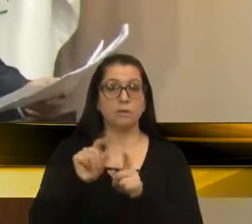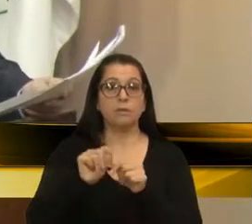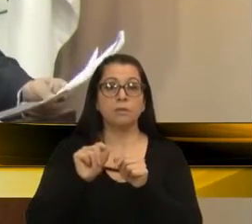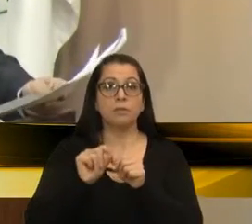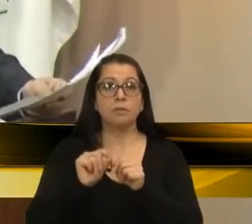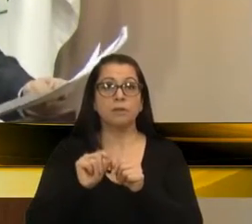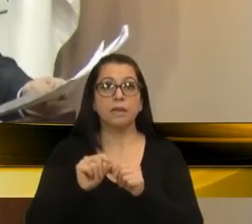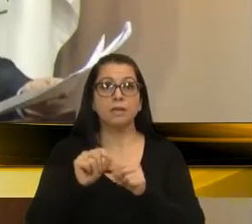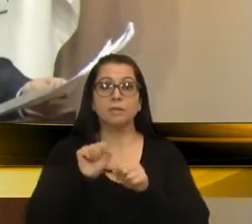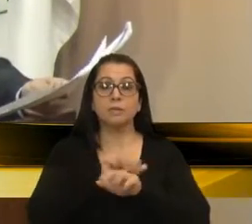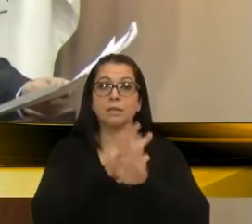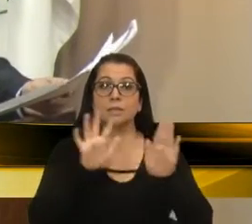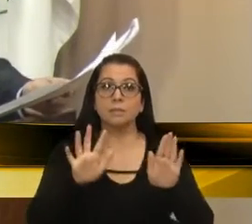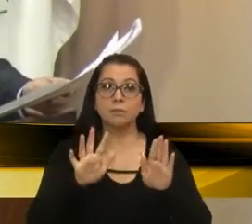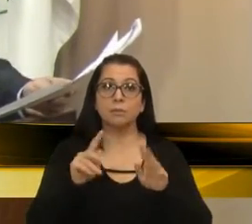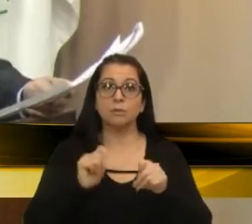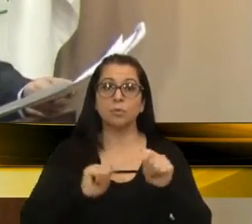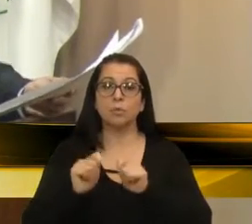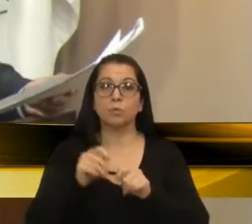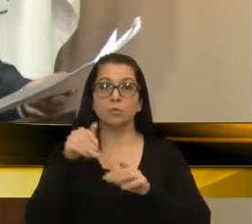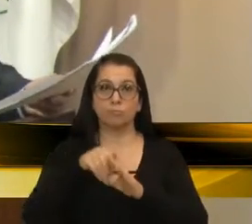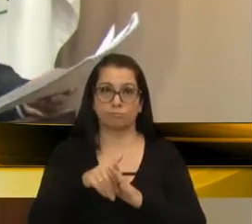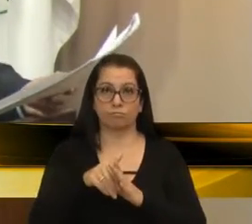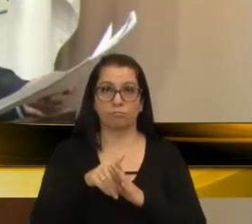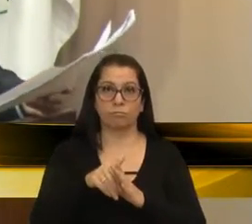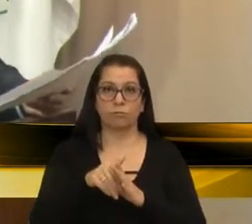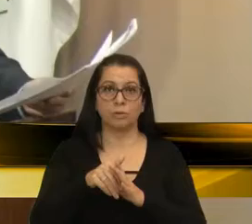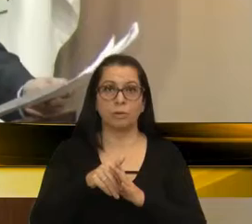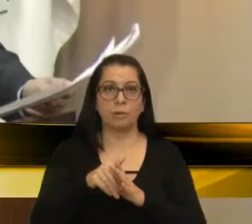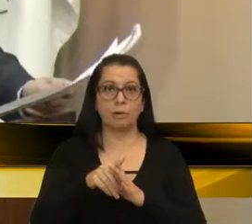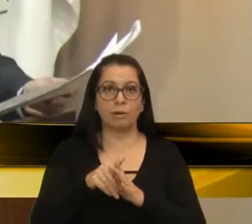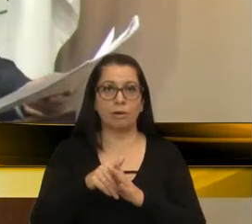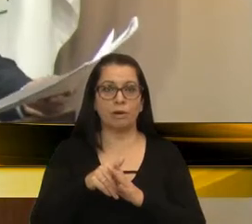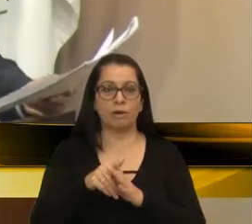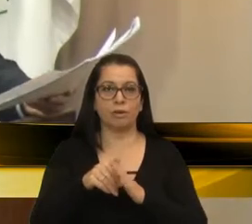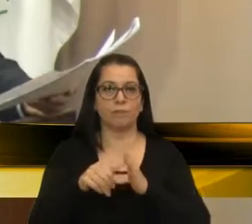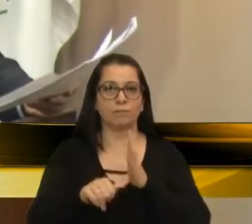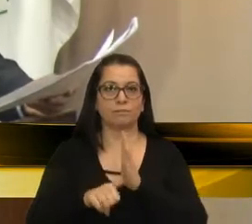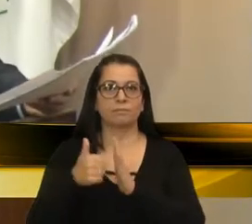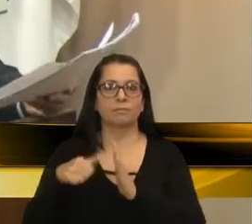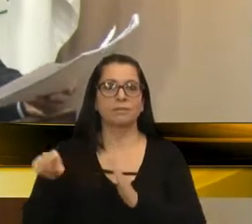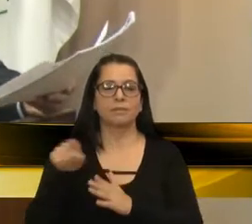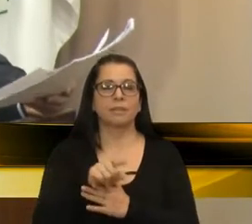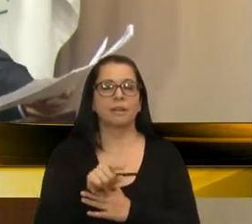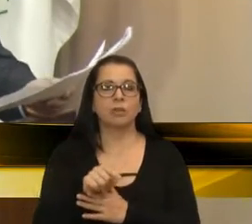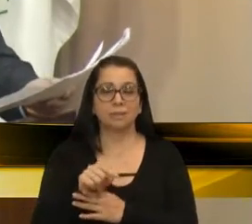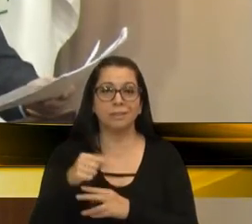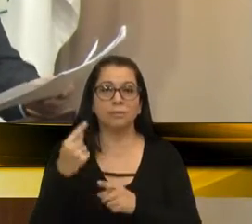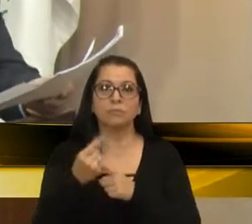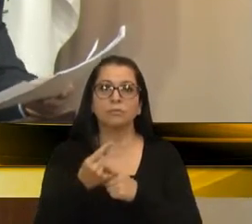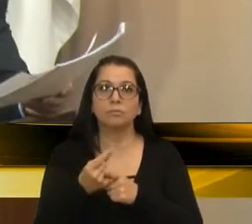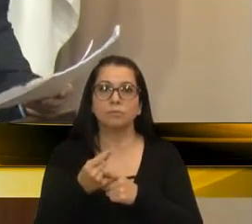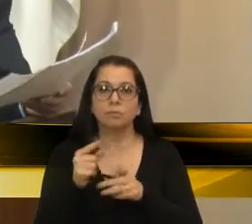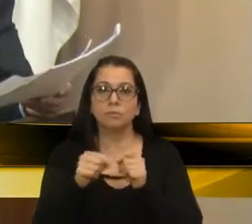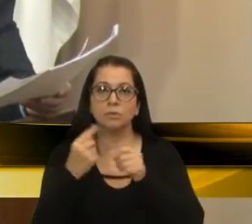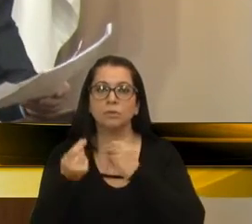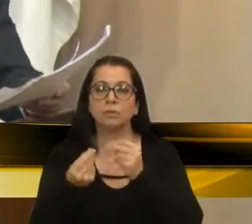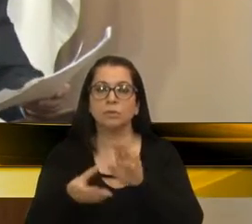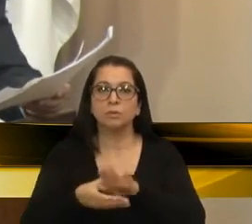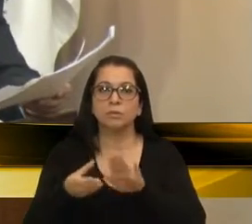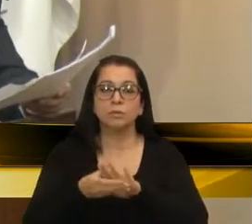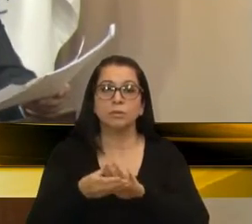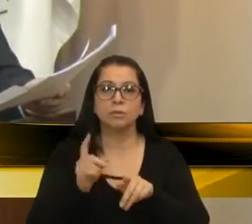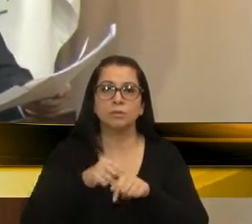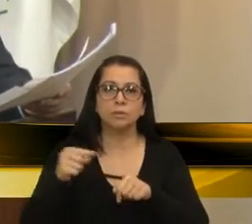faça os esclarecimentos ao controle interno. Ou seja, ele sugere melhorias, ele manifesta recomendações no